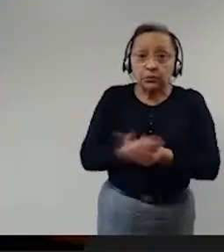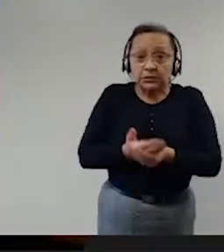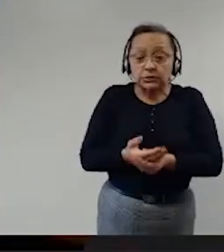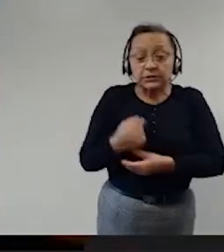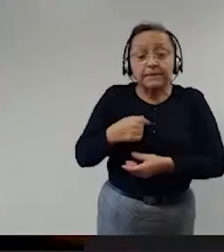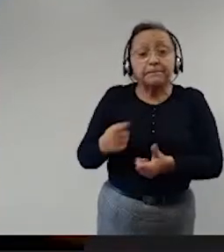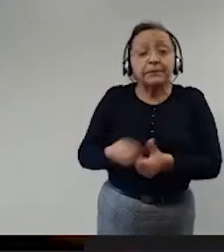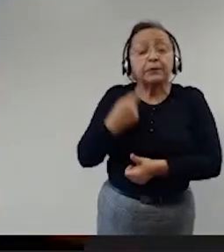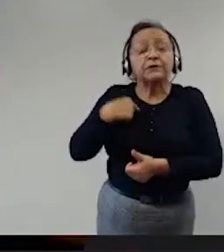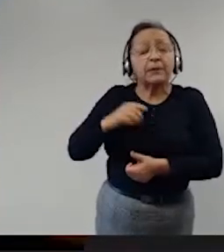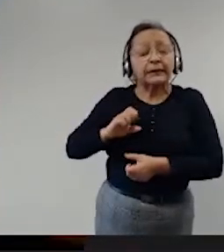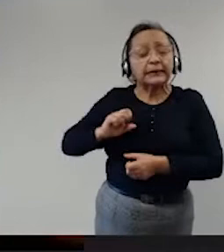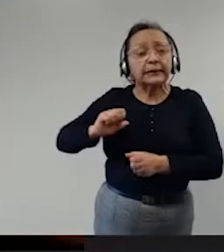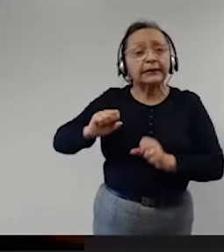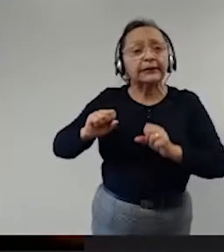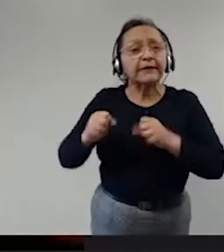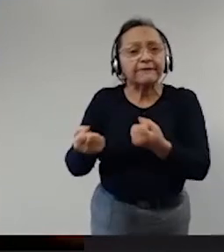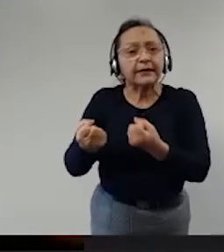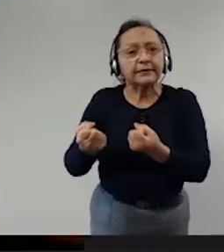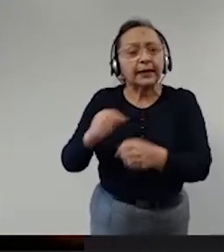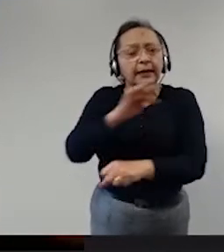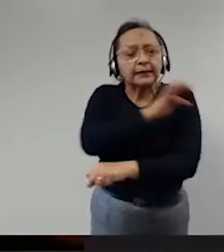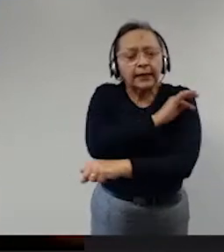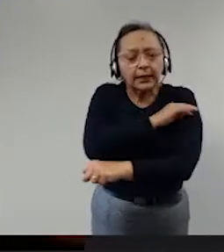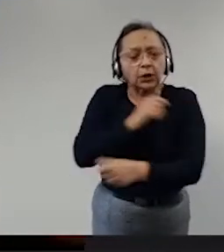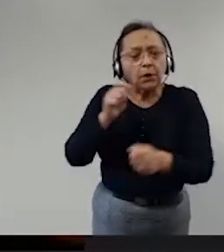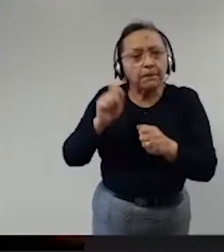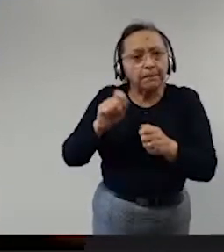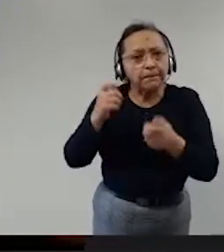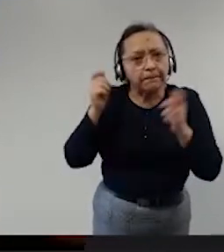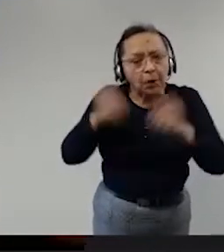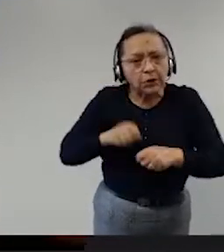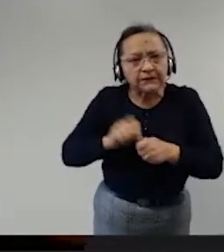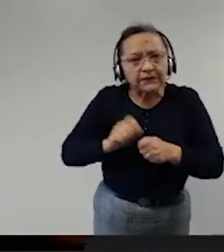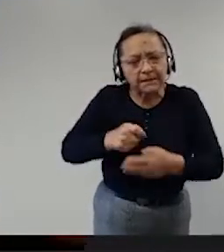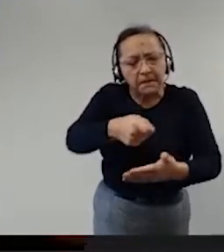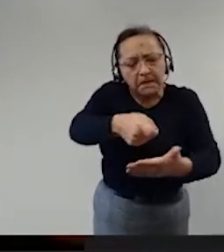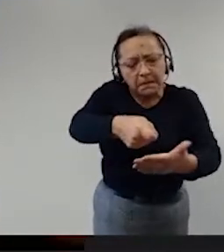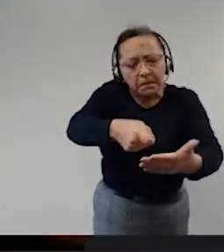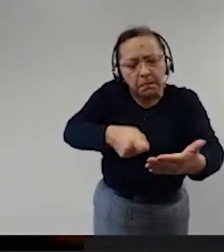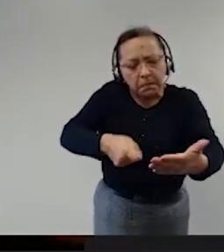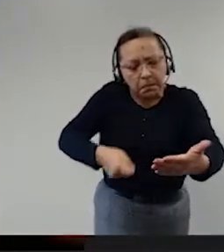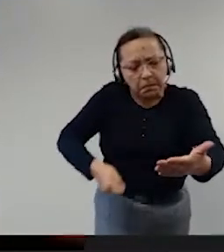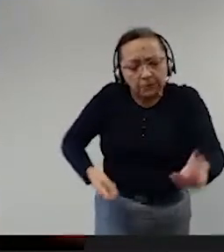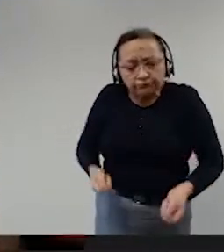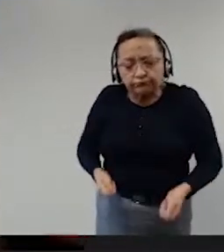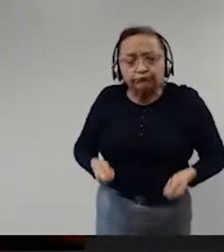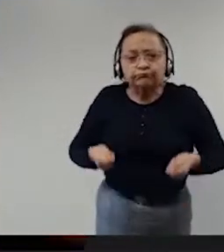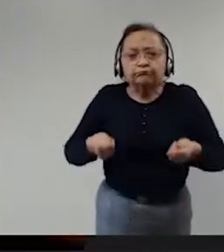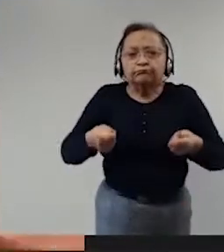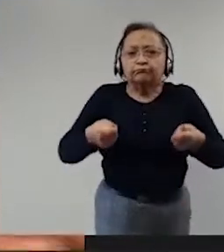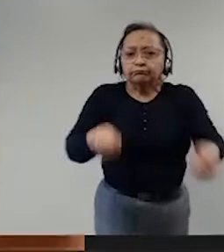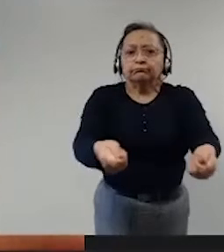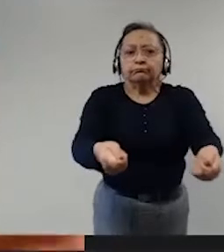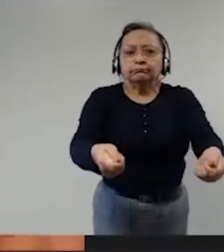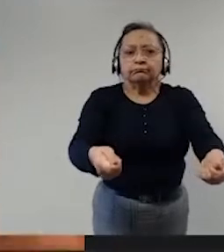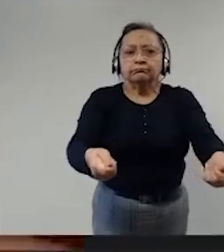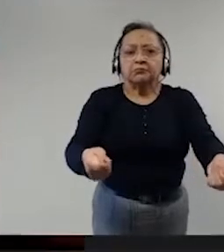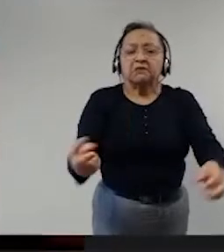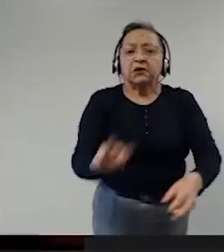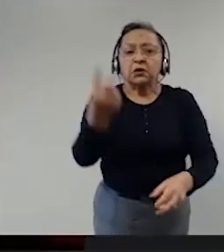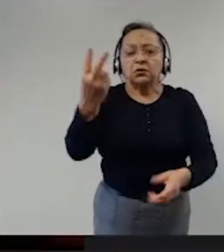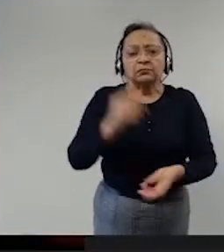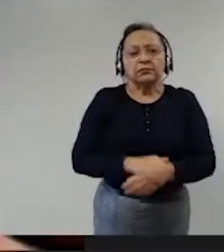defesa técnica que eu possa me entregar a ela visceralmente. Visceralmente. Eu nem digo dentro da ética,